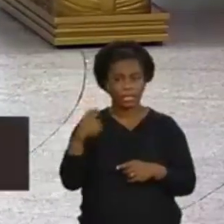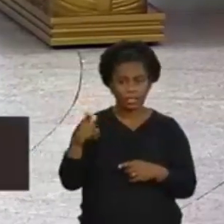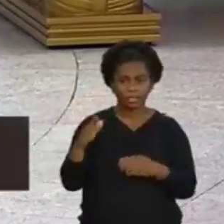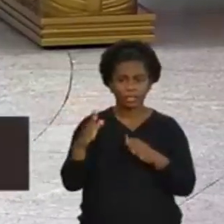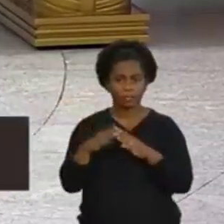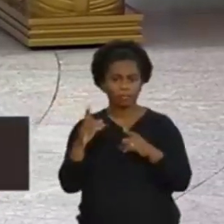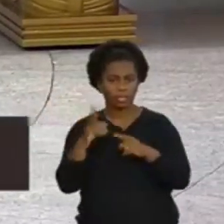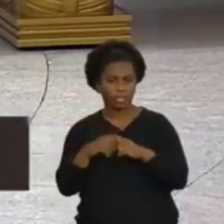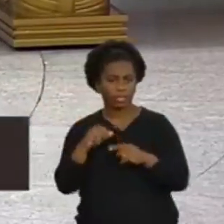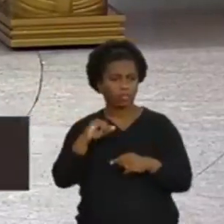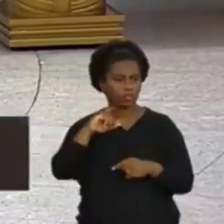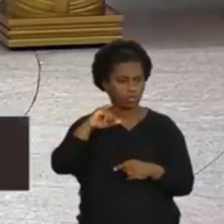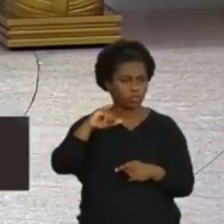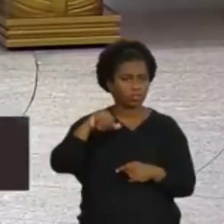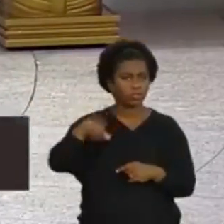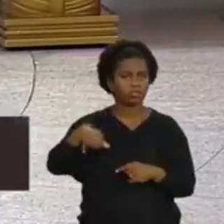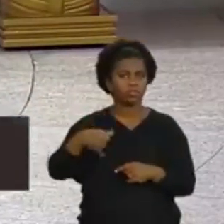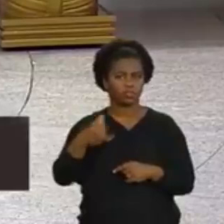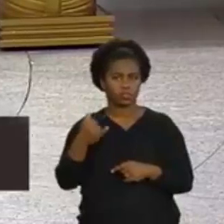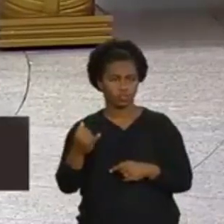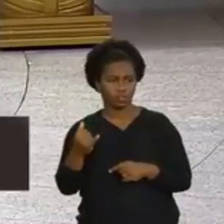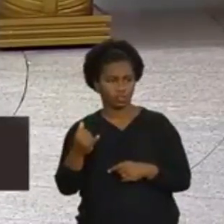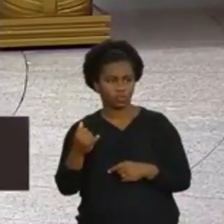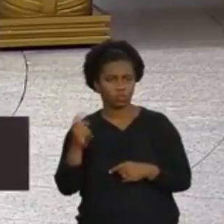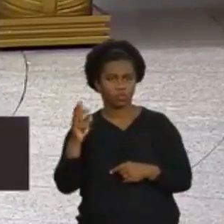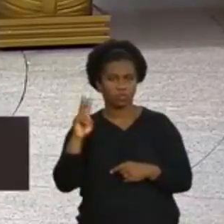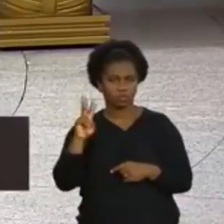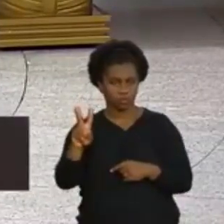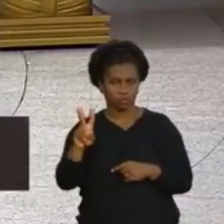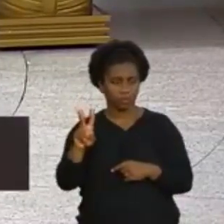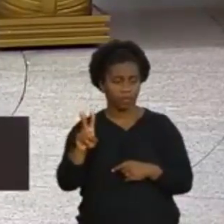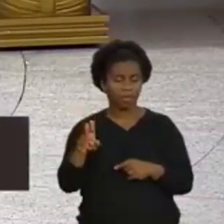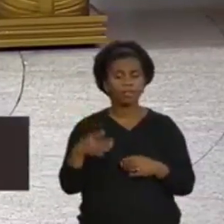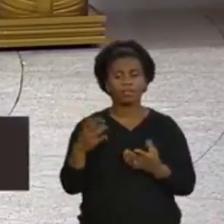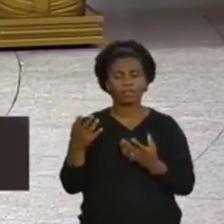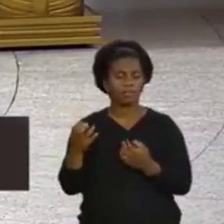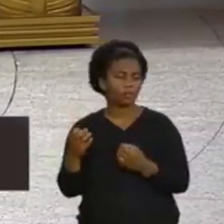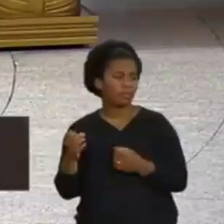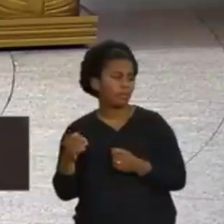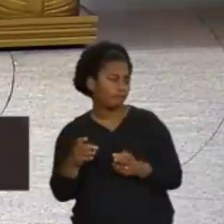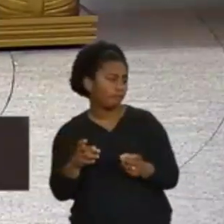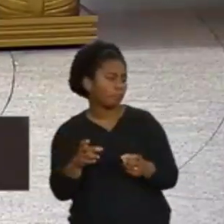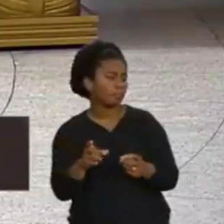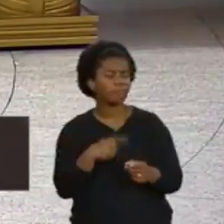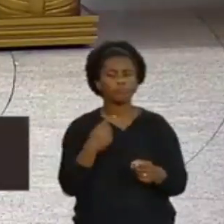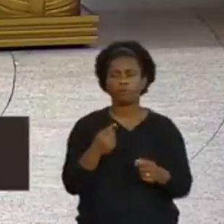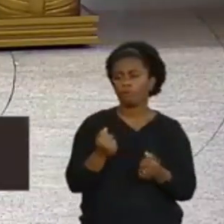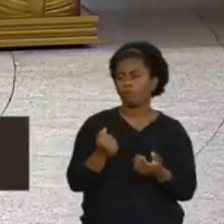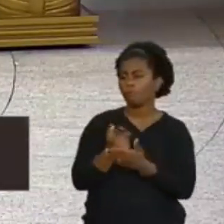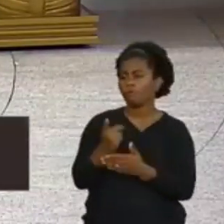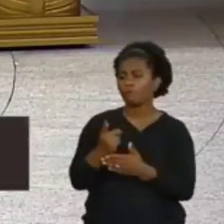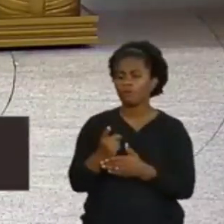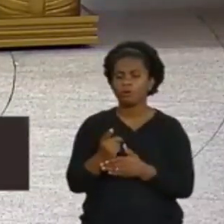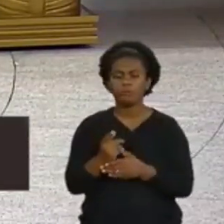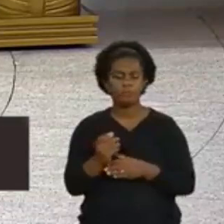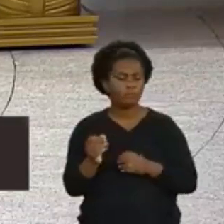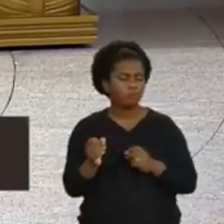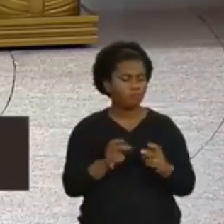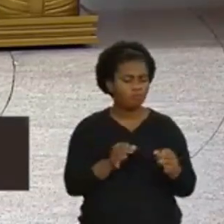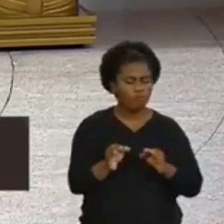e eles quiseram vender, nós compramos, reformamos toda, e sexta-feira agora